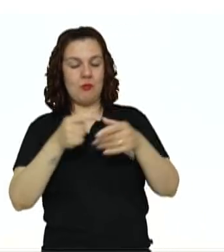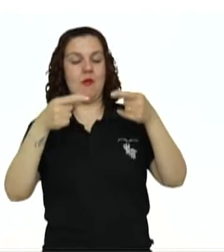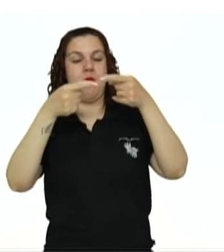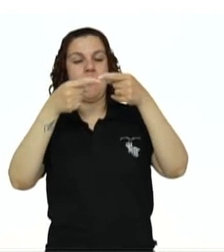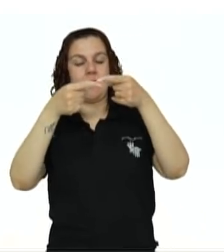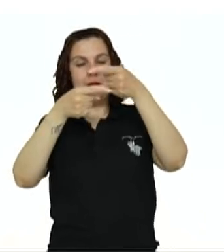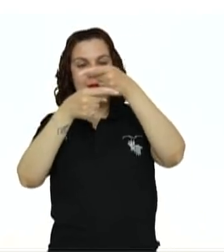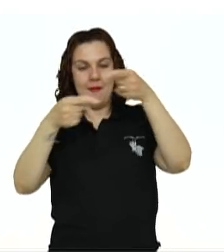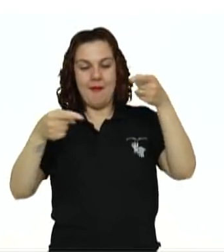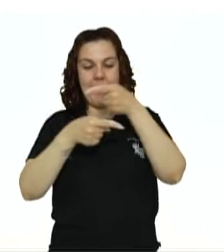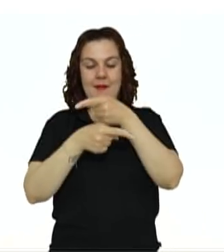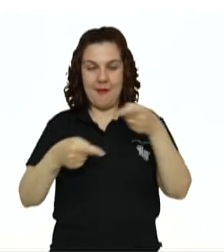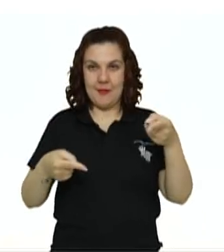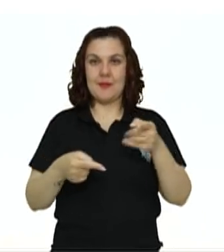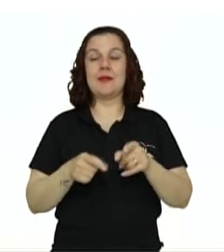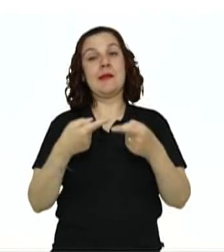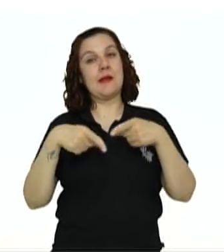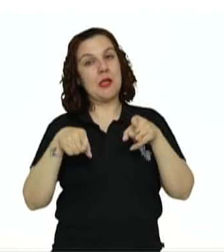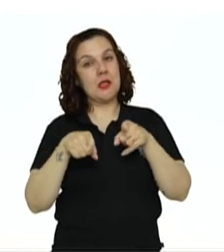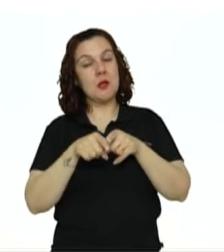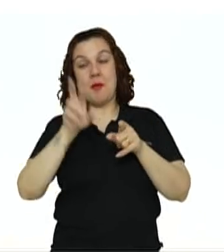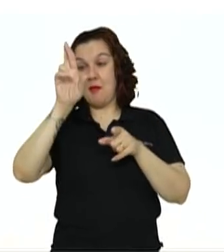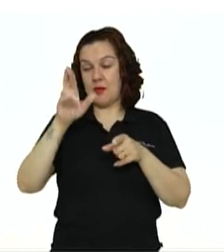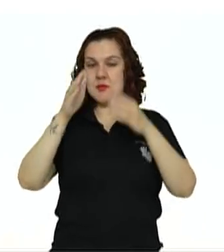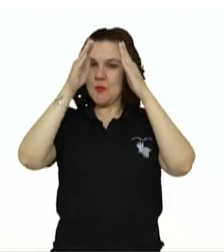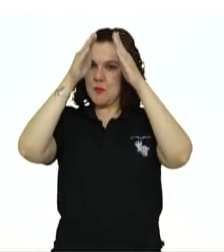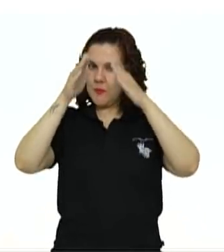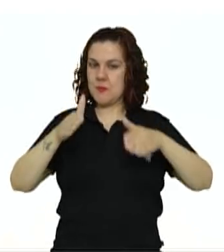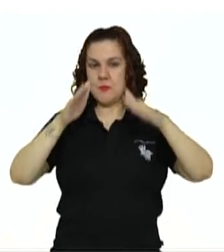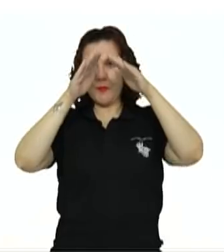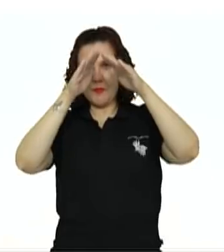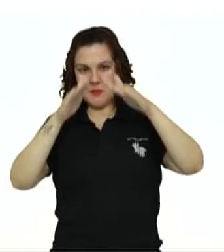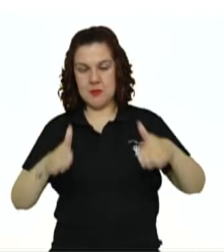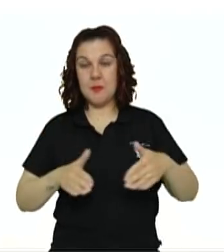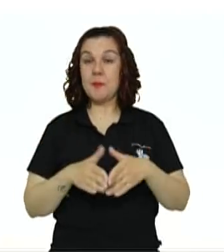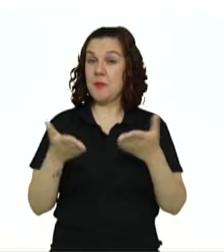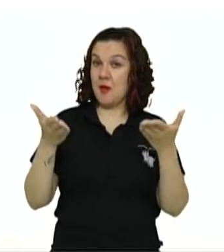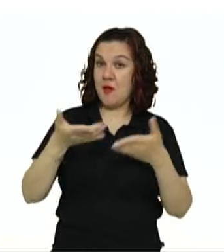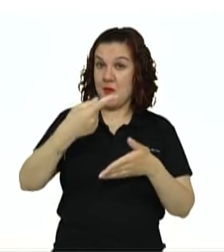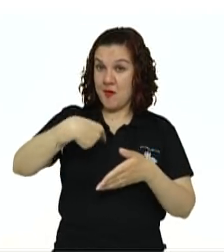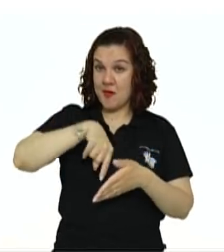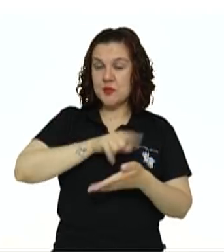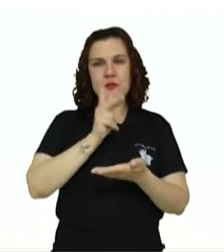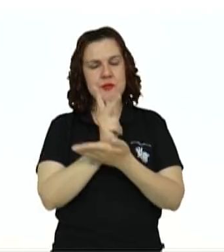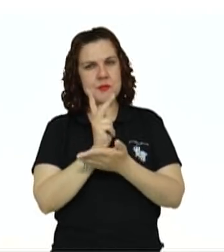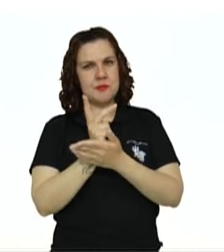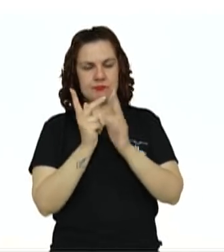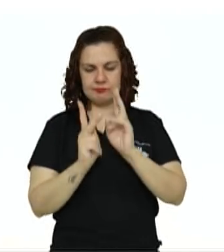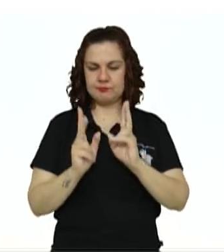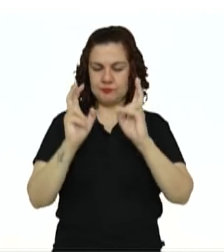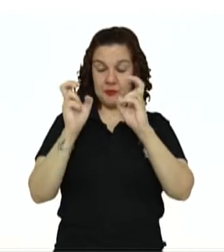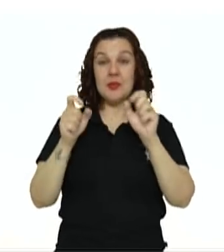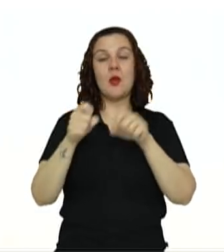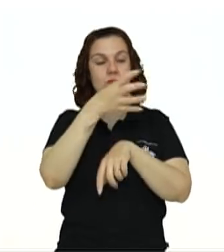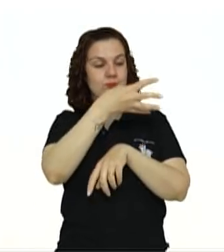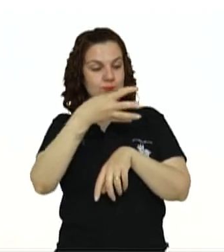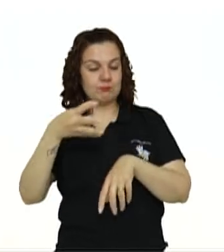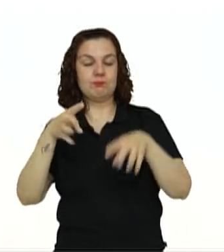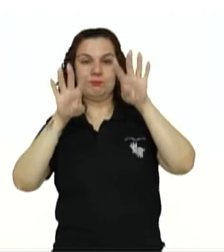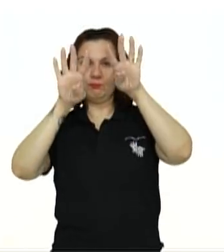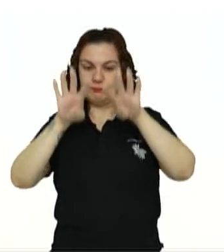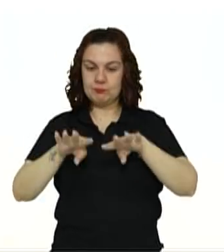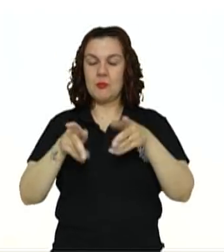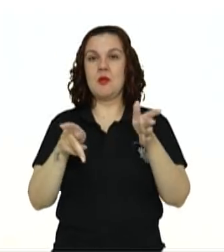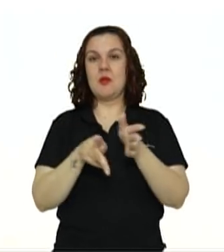paralelas e a razão entre segmentos, ok? Nesta aula, continuaremos com o mesmo tema, feixe de retas paralelas